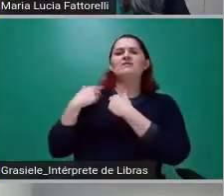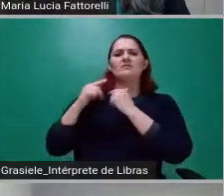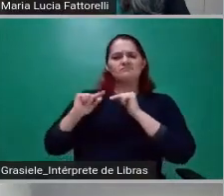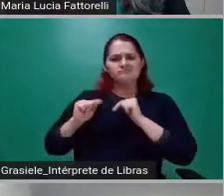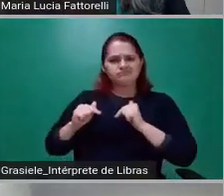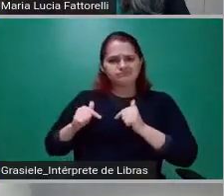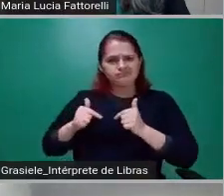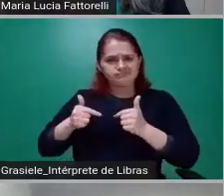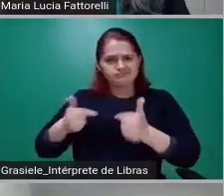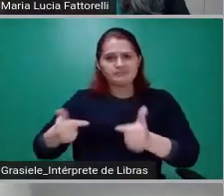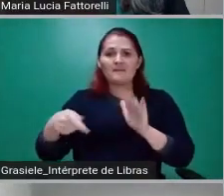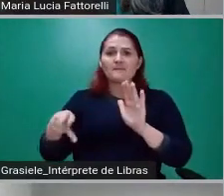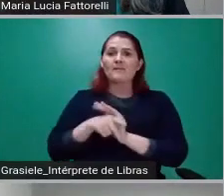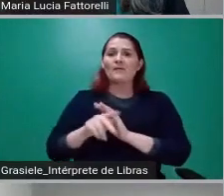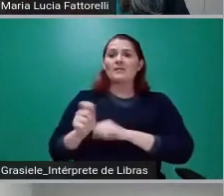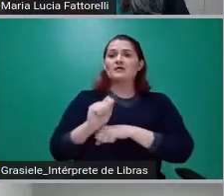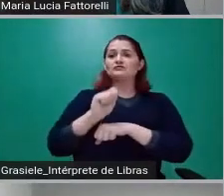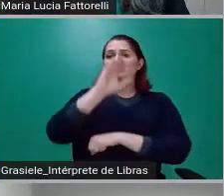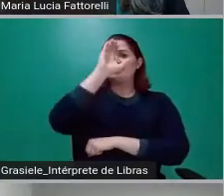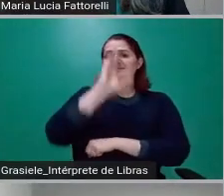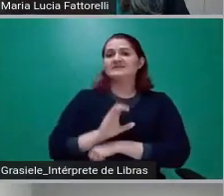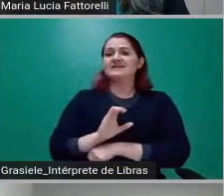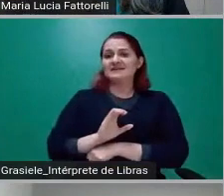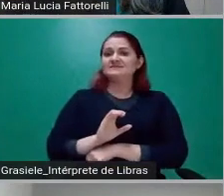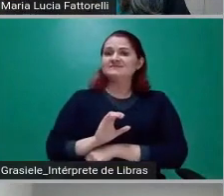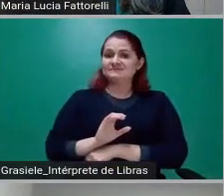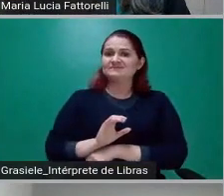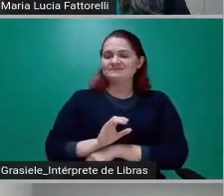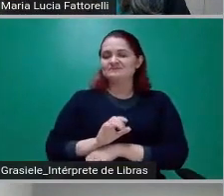ações desta instituição.